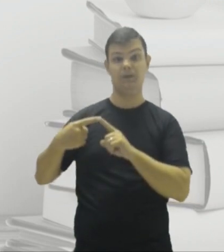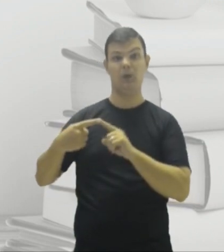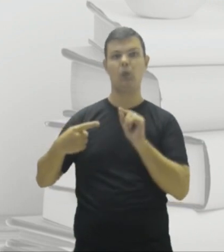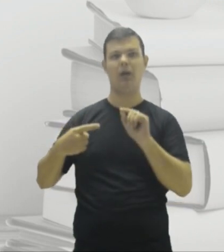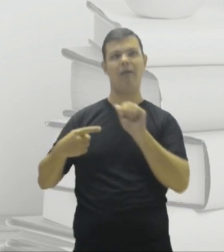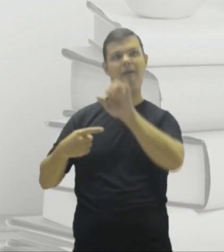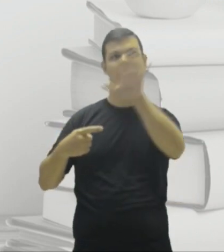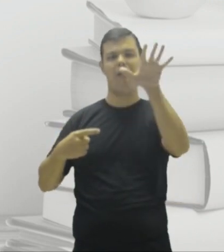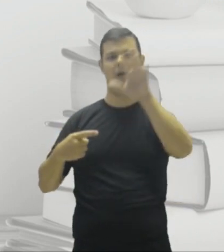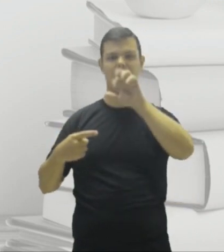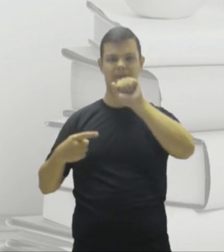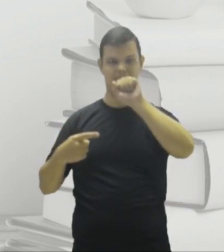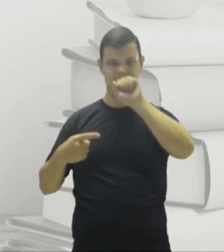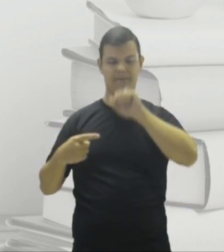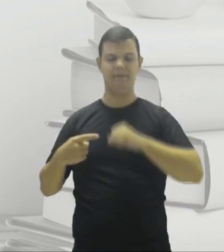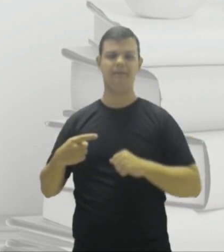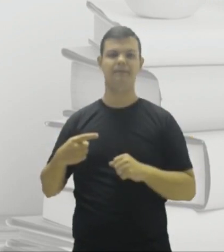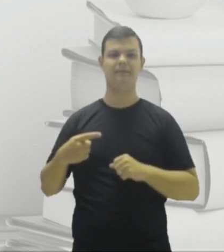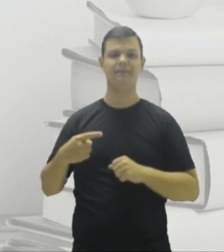Poluição do ar.